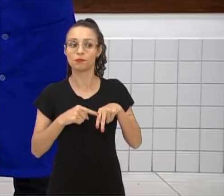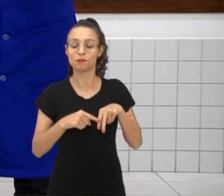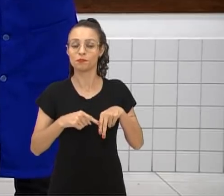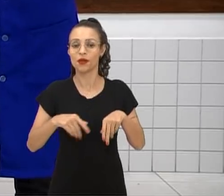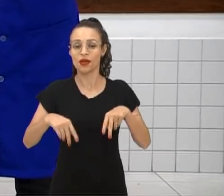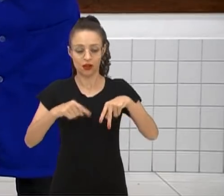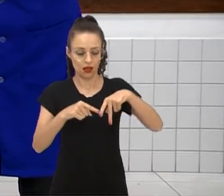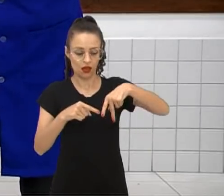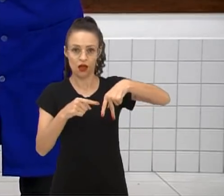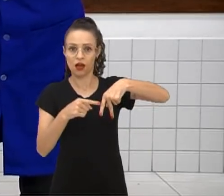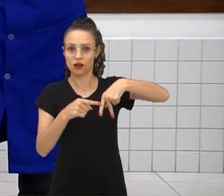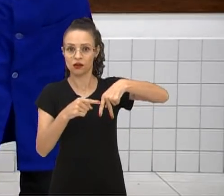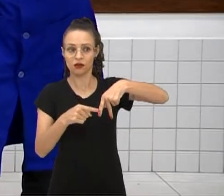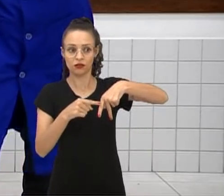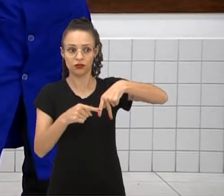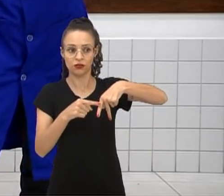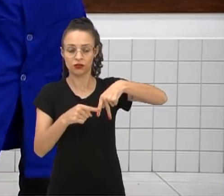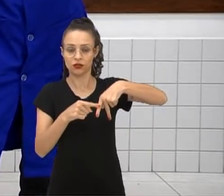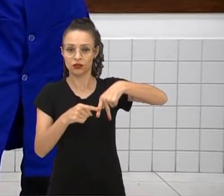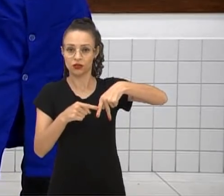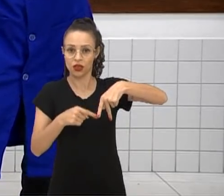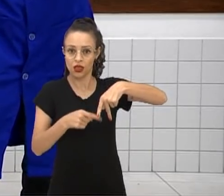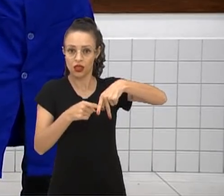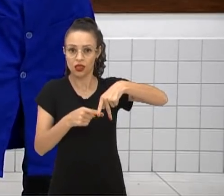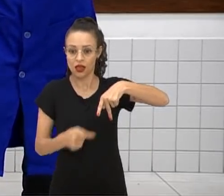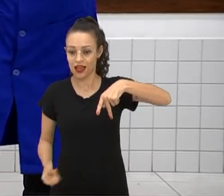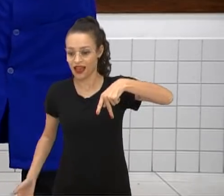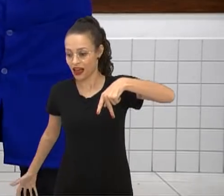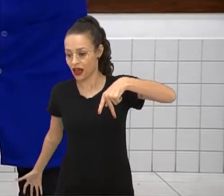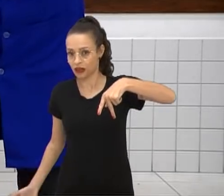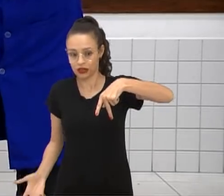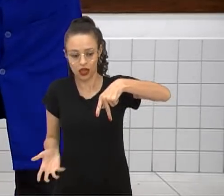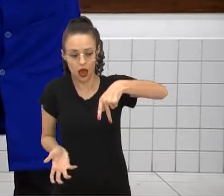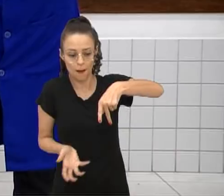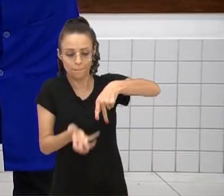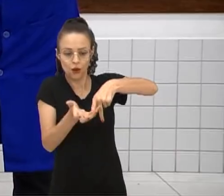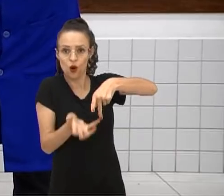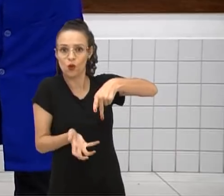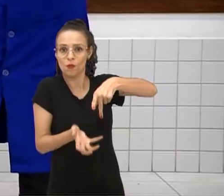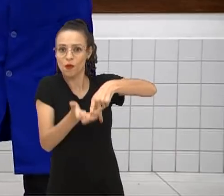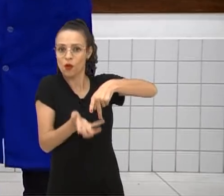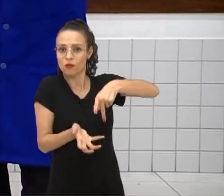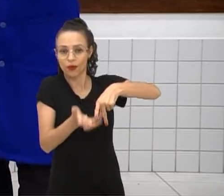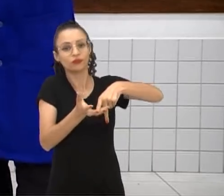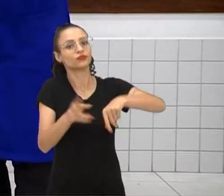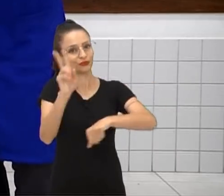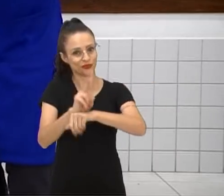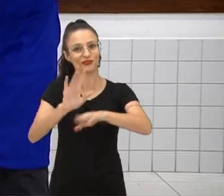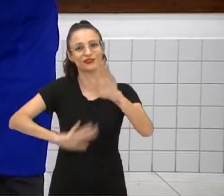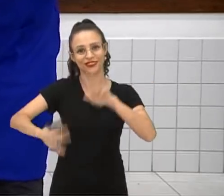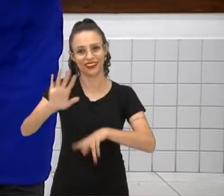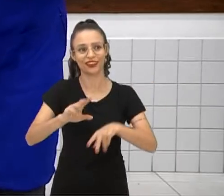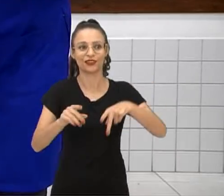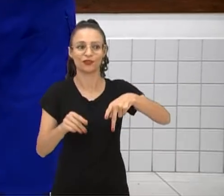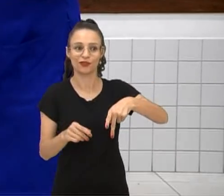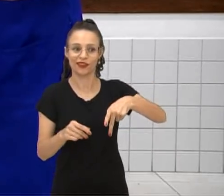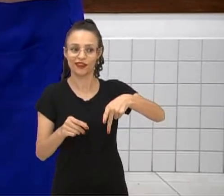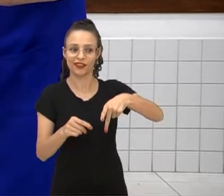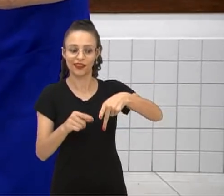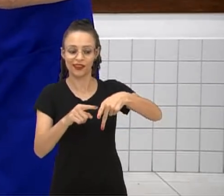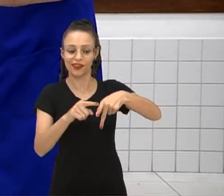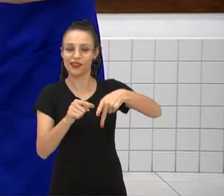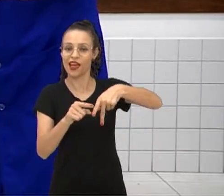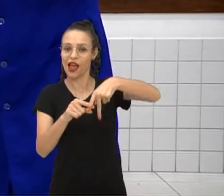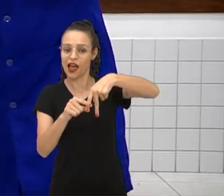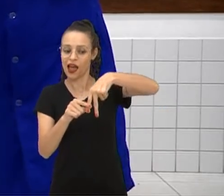essa perna para frente, eu vou acabar acertando a bola na minha perna. Então, eu tenho que afastar